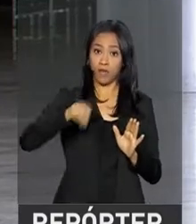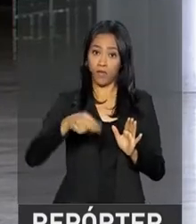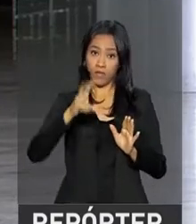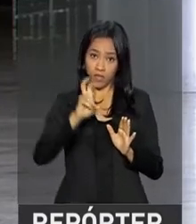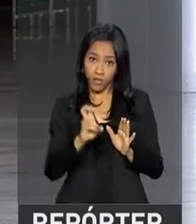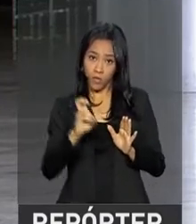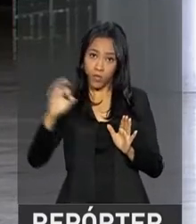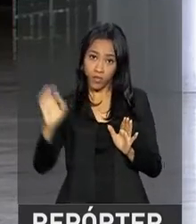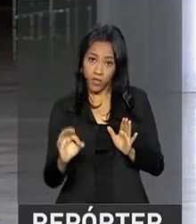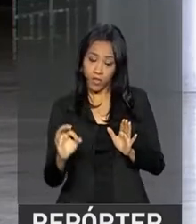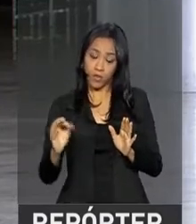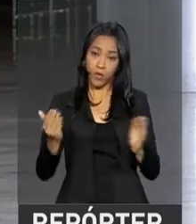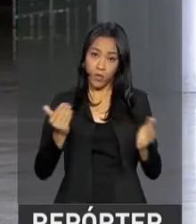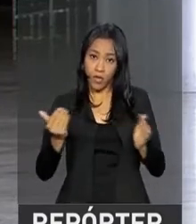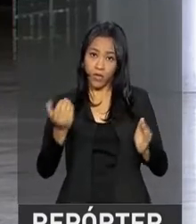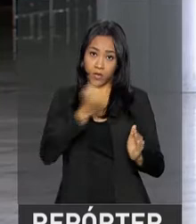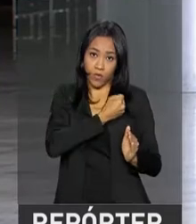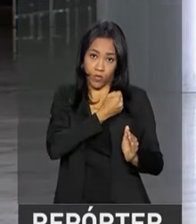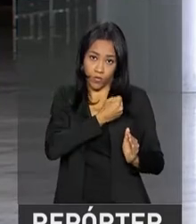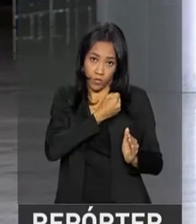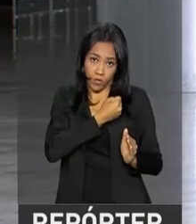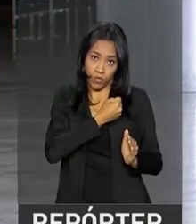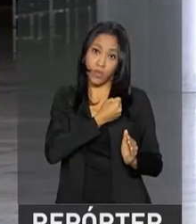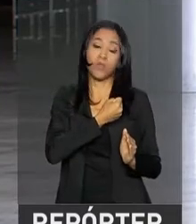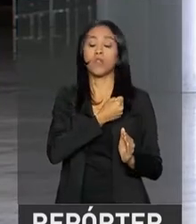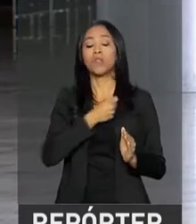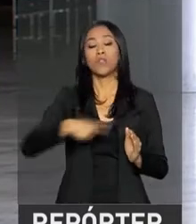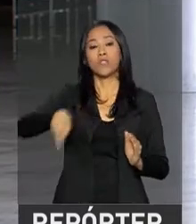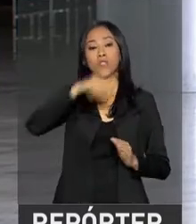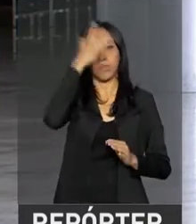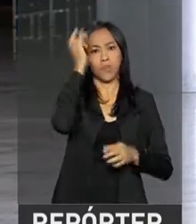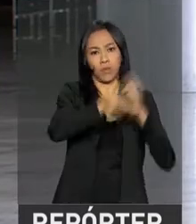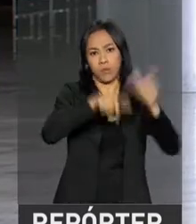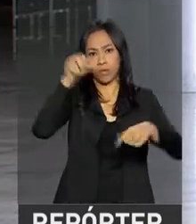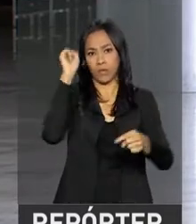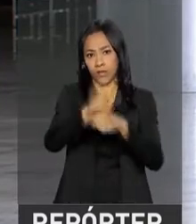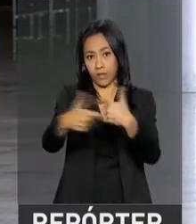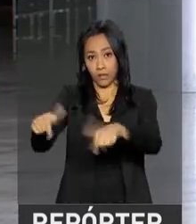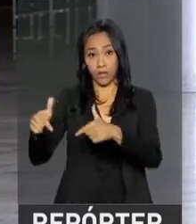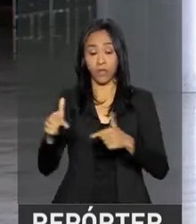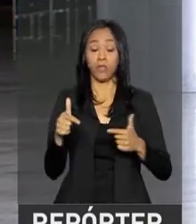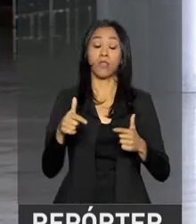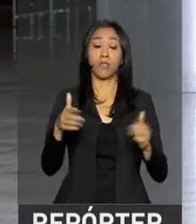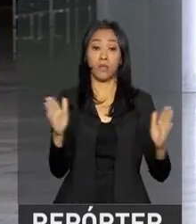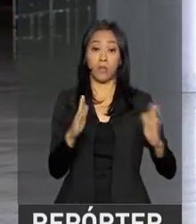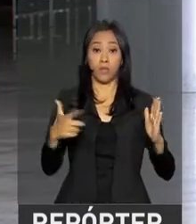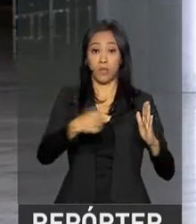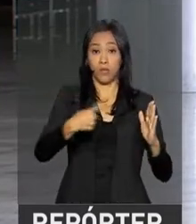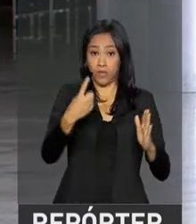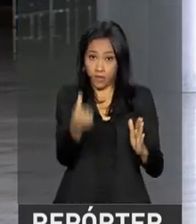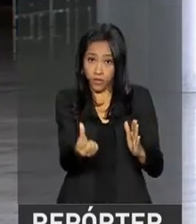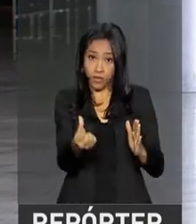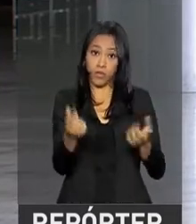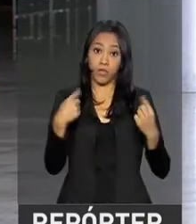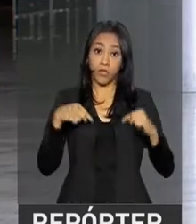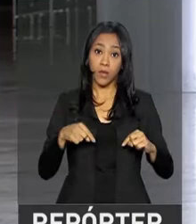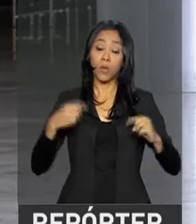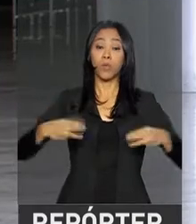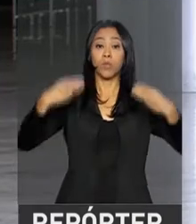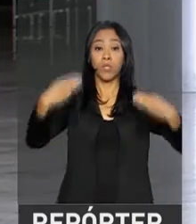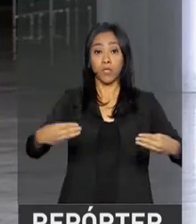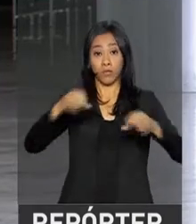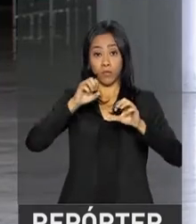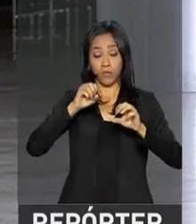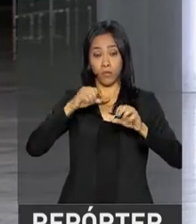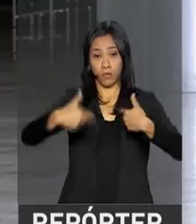relação ao número de empregados de dezembro de 2016 o ministério do trabalho informou que a tendência de